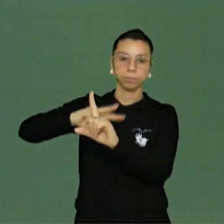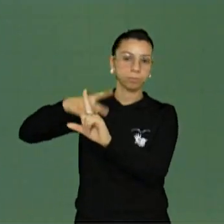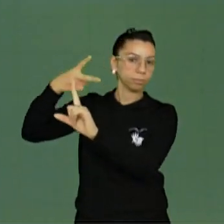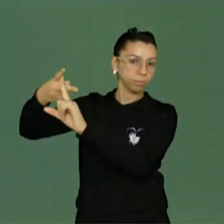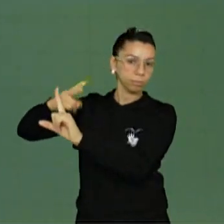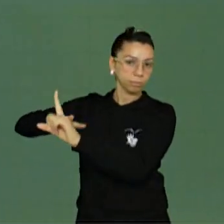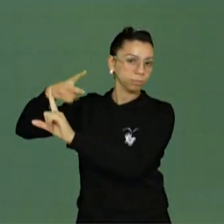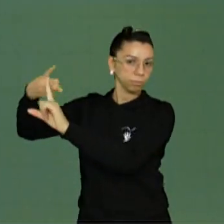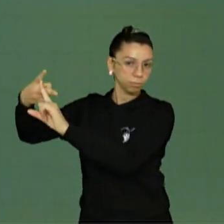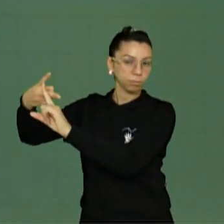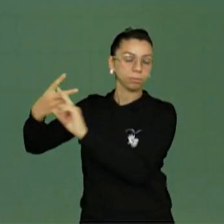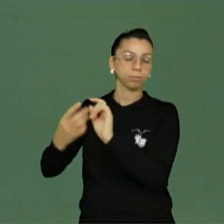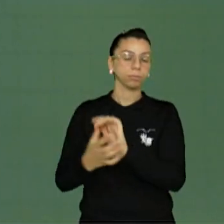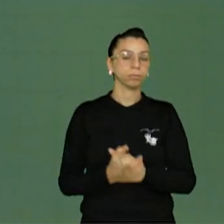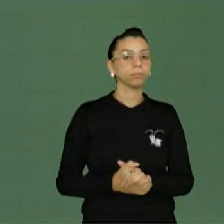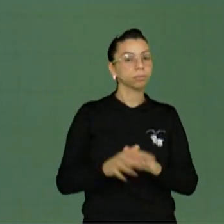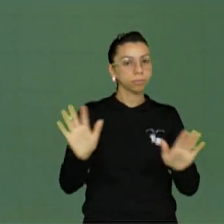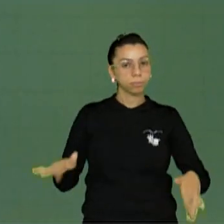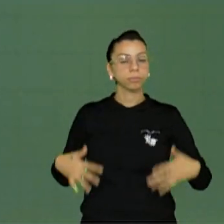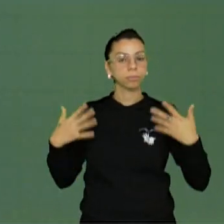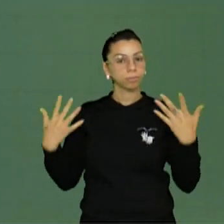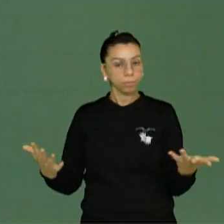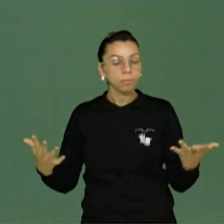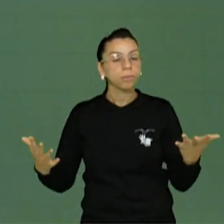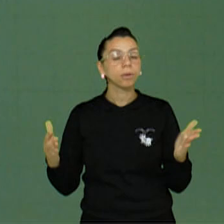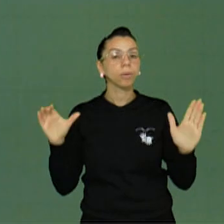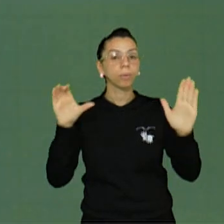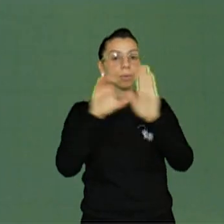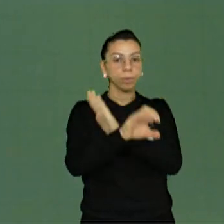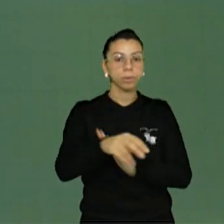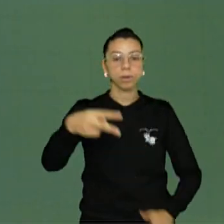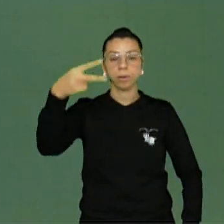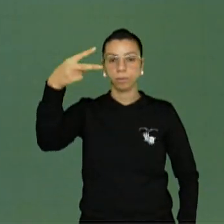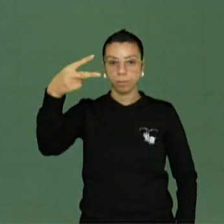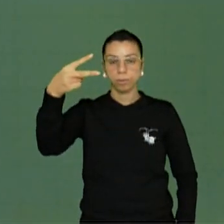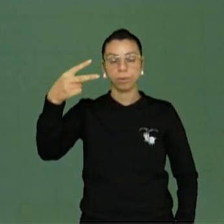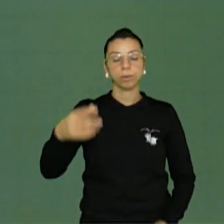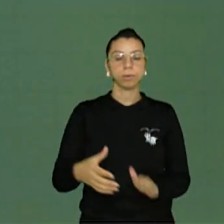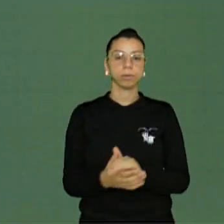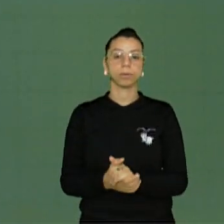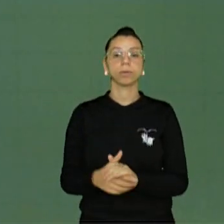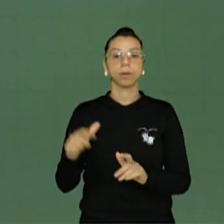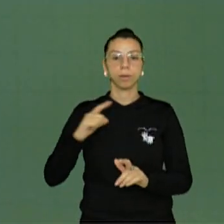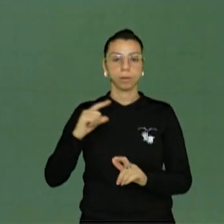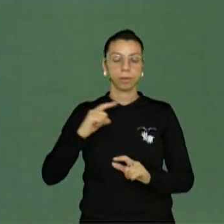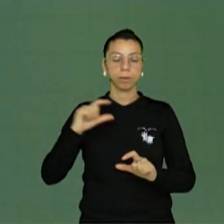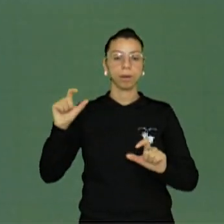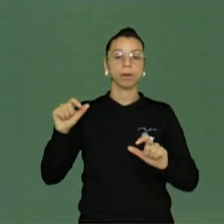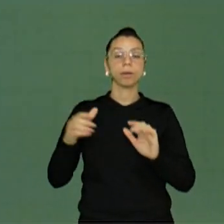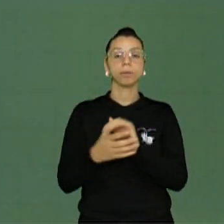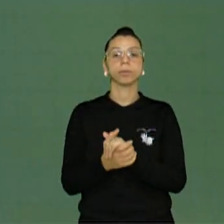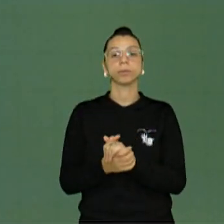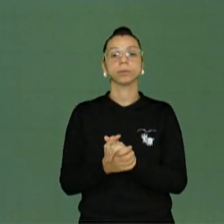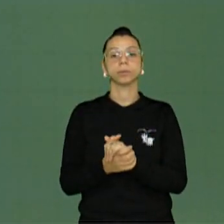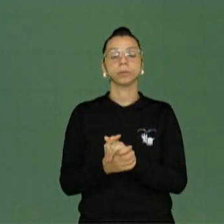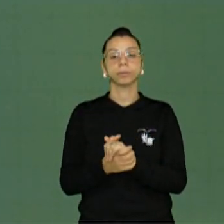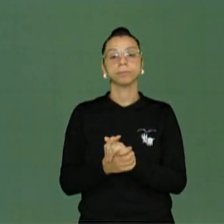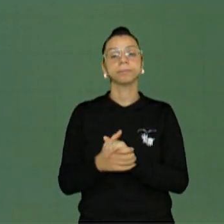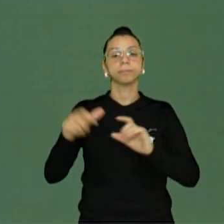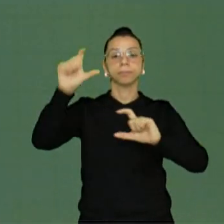5 e 2 o dobro de 1. Então, propriedade 2, duas linhas paralelas ou colunas,